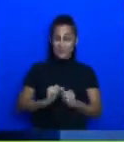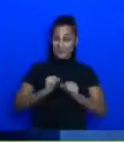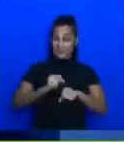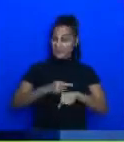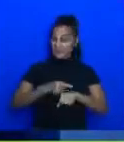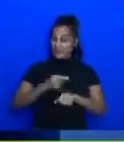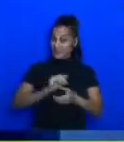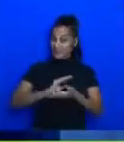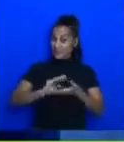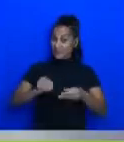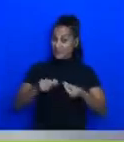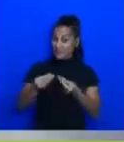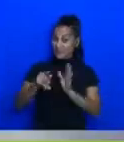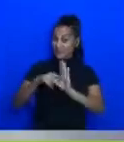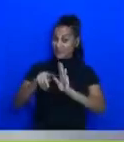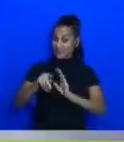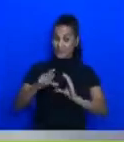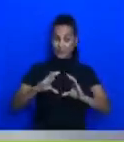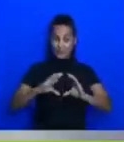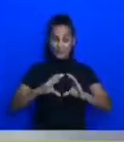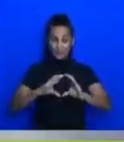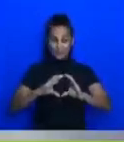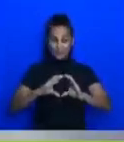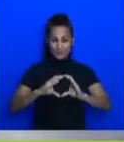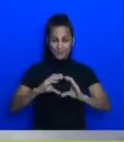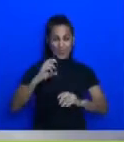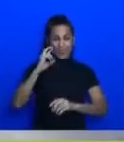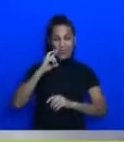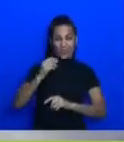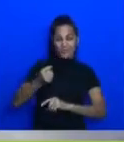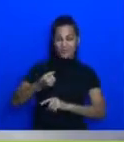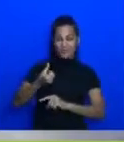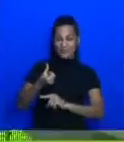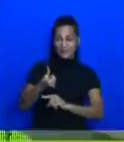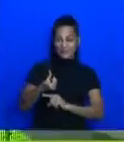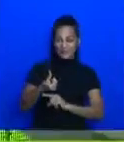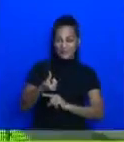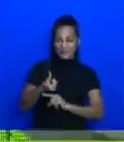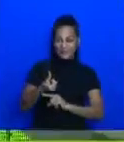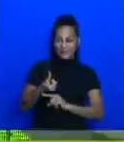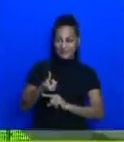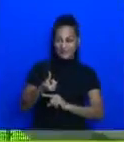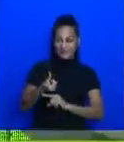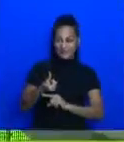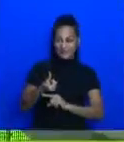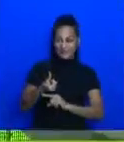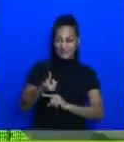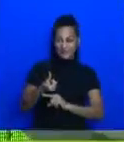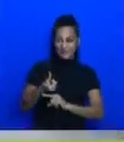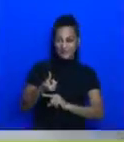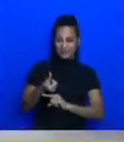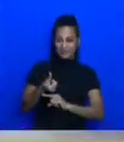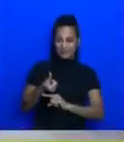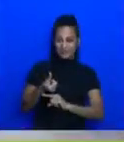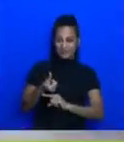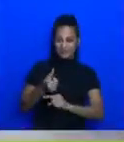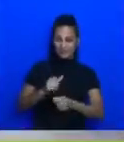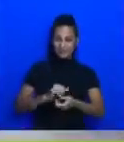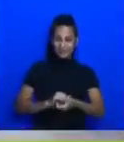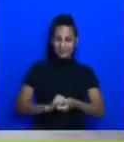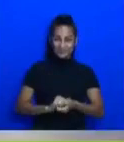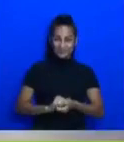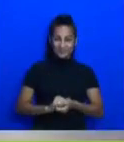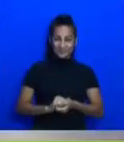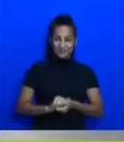Pode ser agora, o prêmio pode sair para você. Bola rosa, número 6, com o ponto diferenciador abaixo do